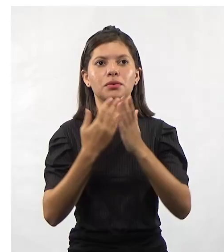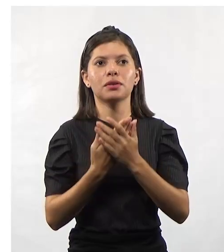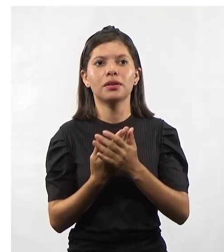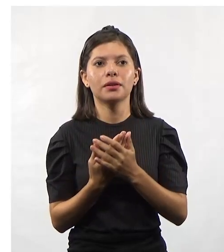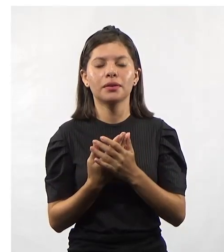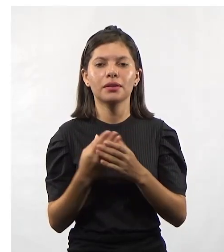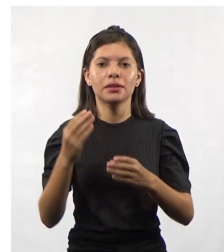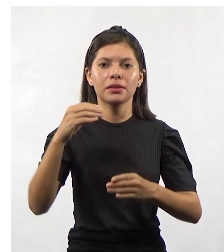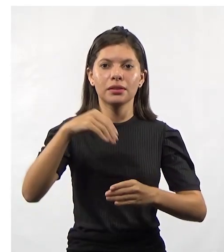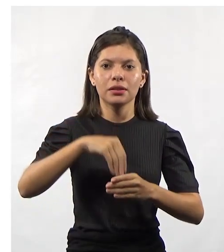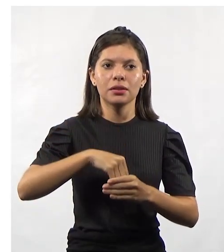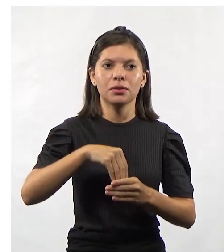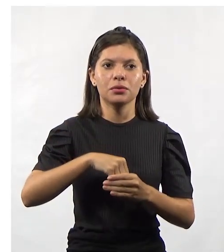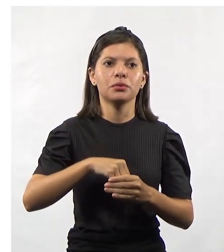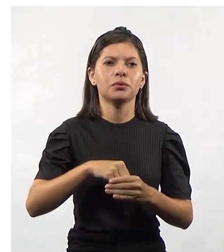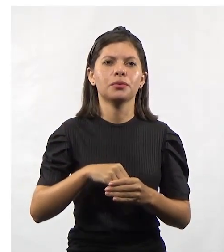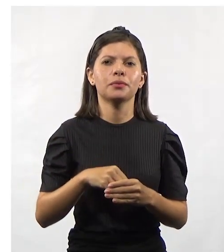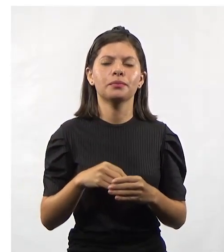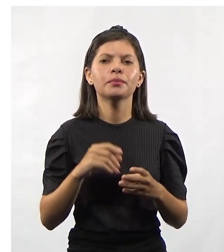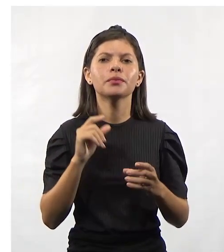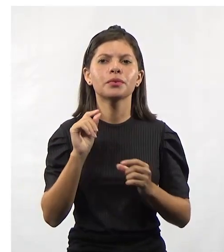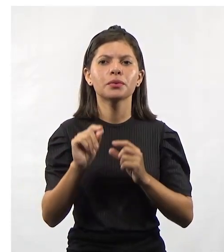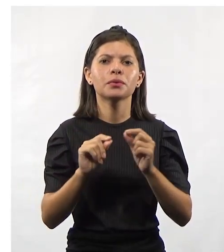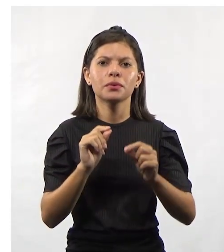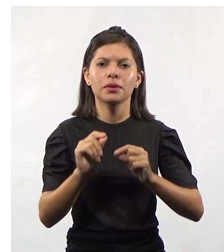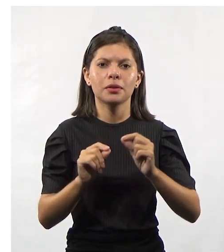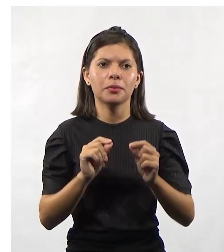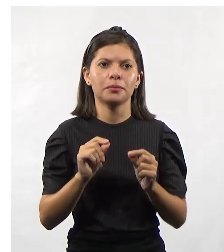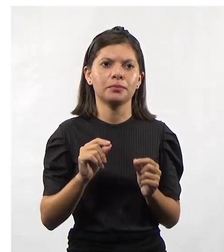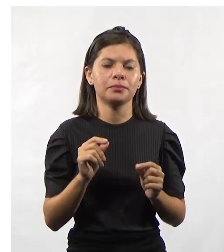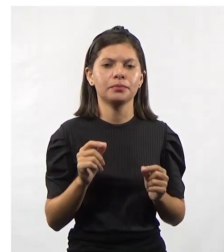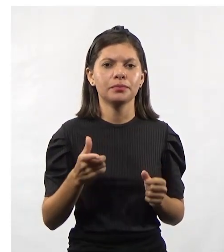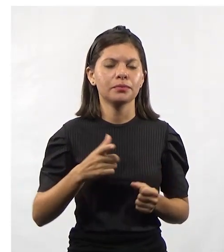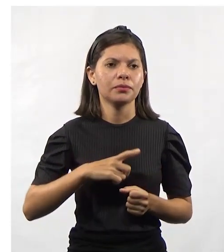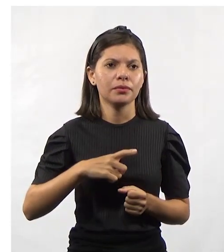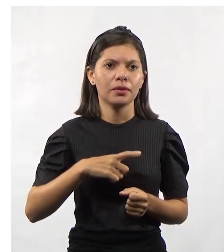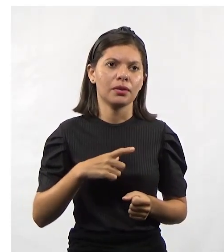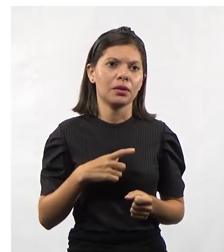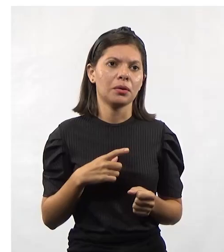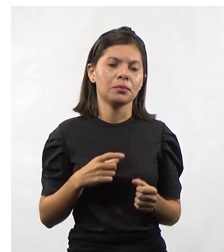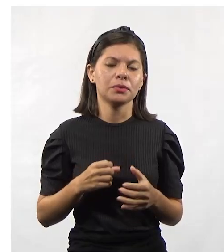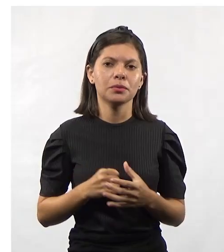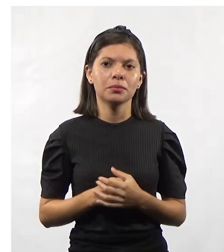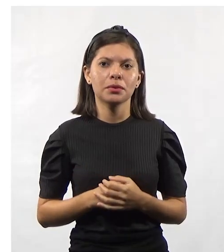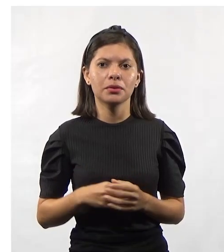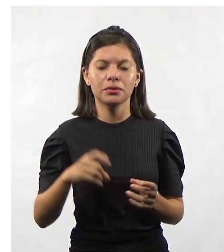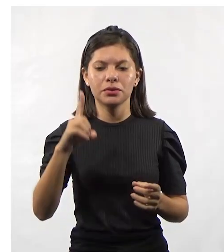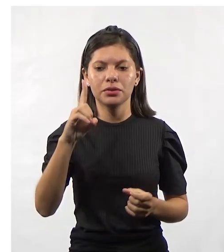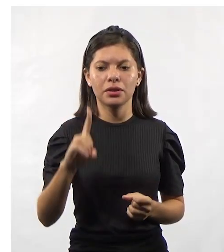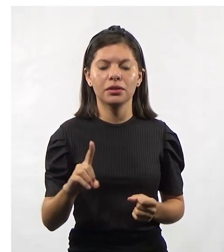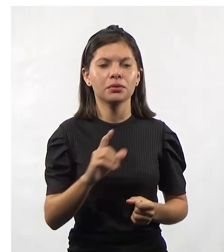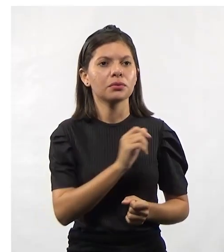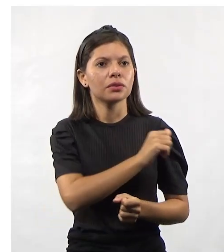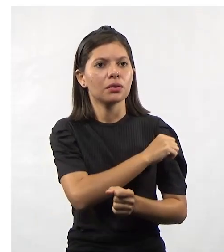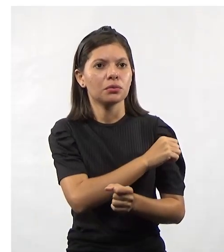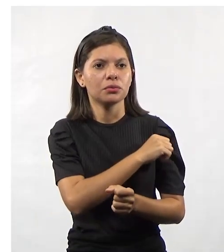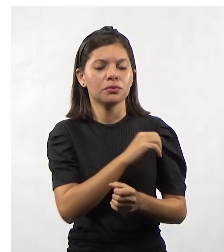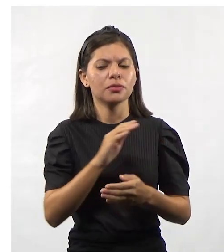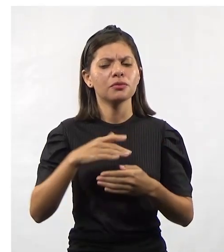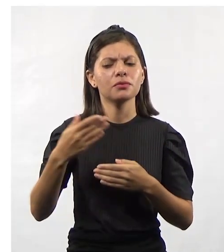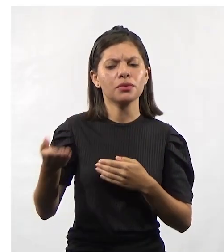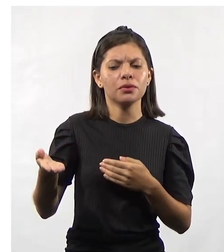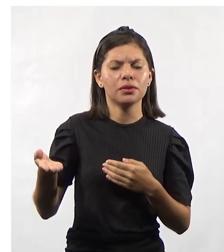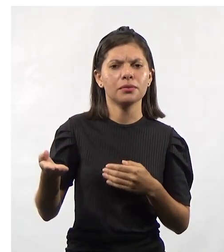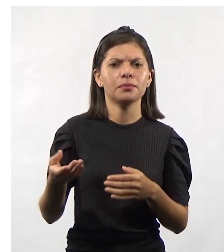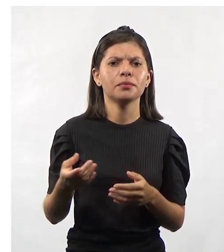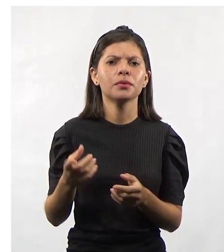ambiente escolar, dentro do ambiente escolar, quais são os entraves que nós temos para a plena realização dos direitos dos alunos?